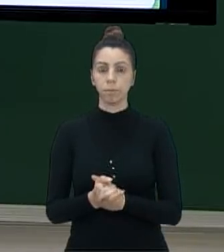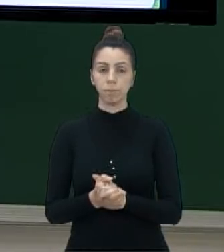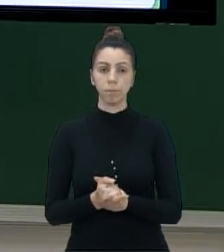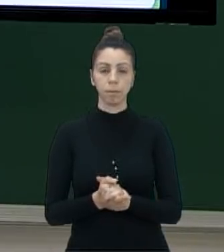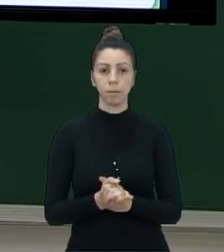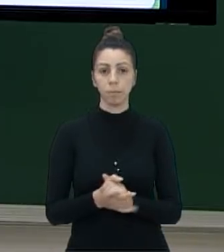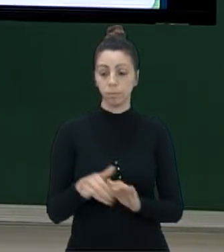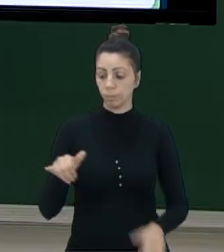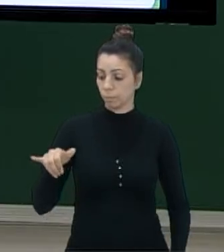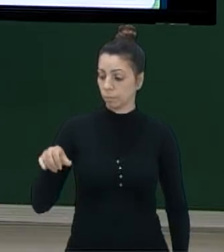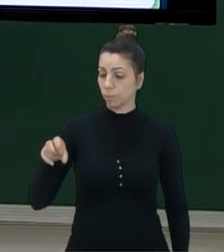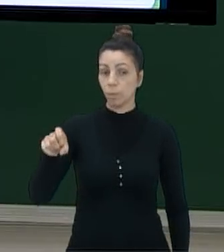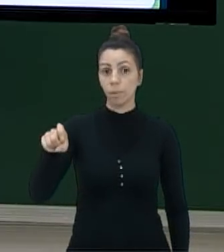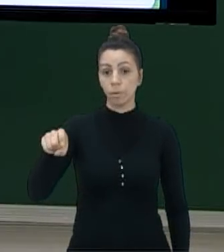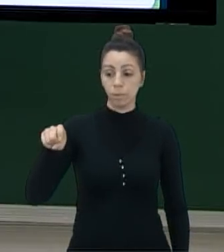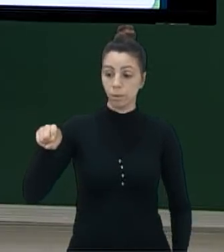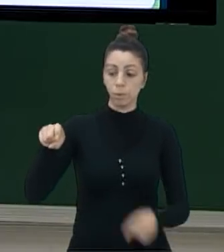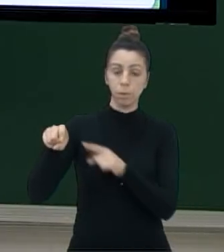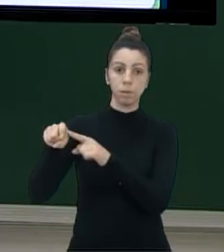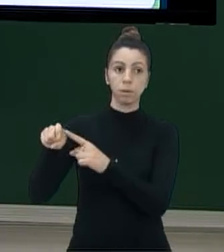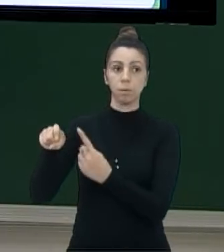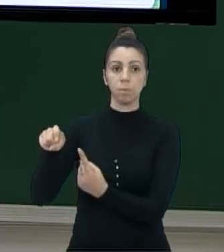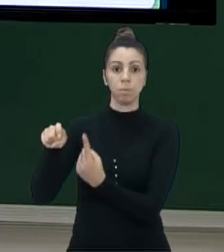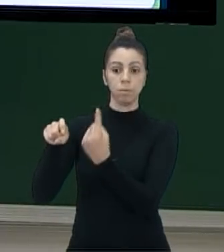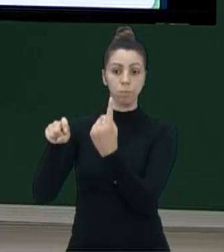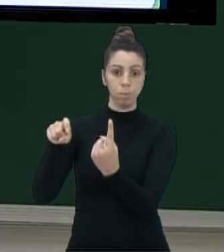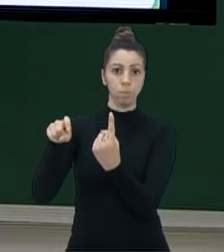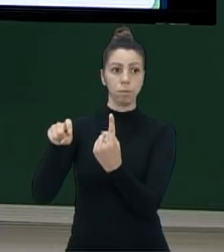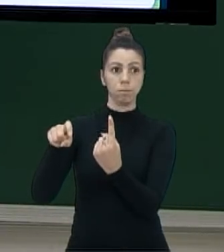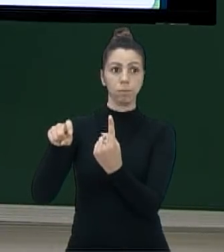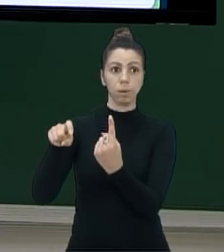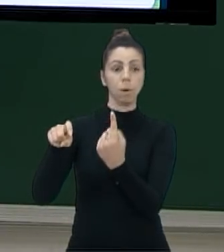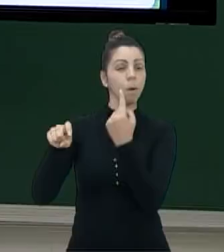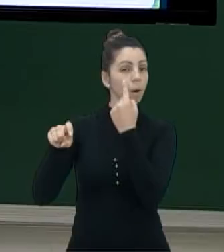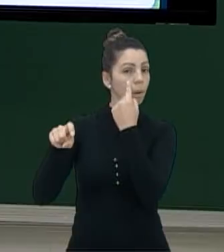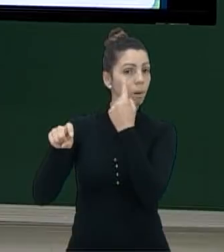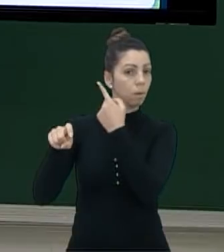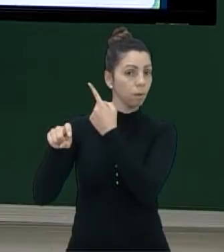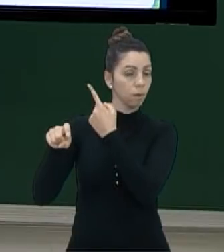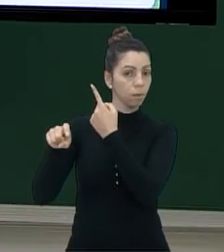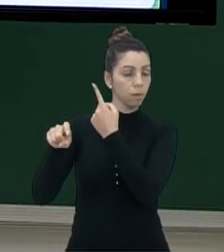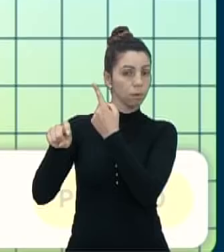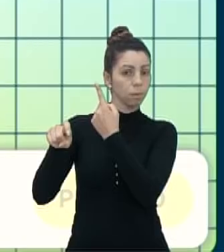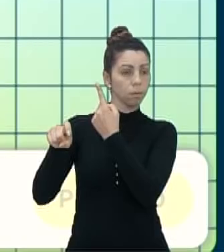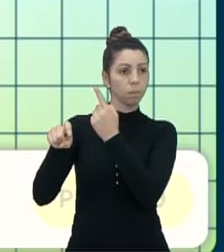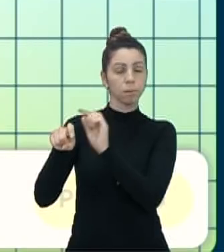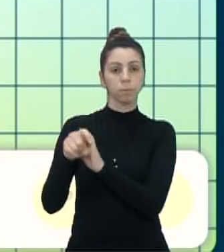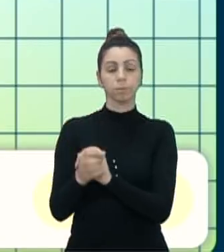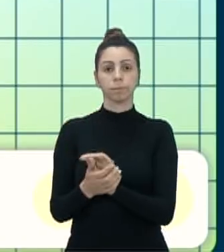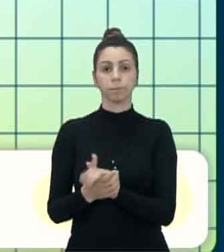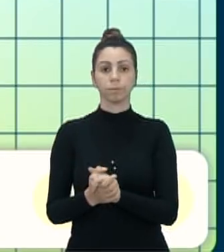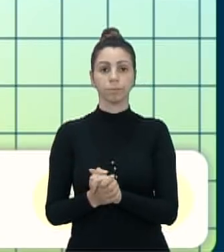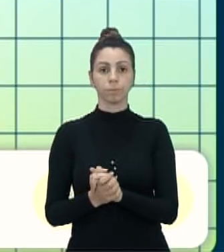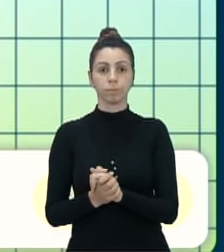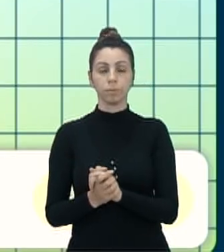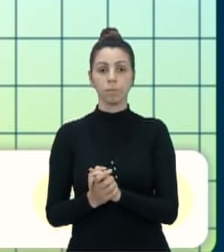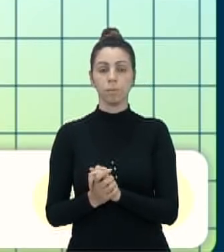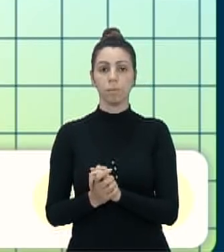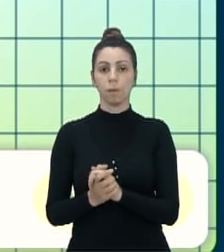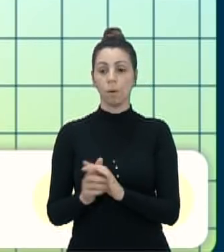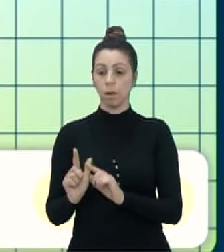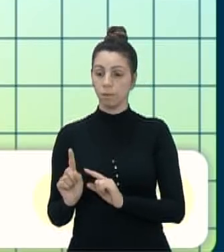é o X, ele está no 1. Veja que ele vai seguir reto e vai encontrar com o